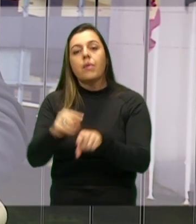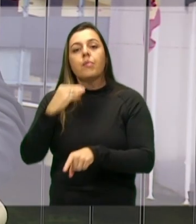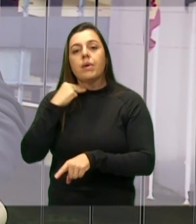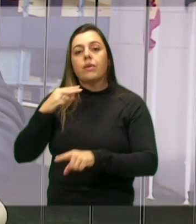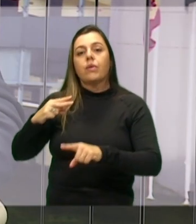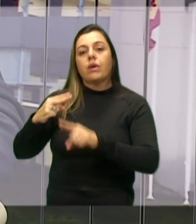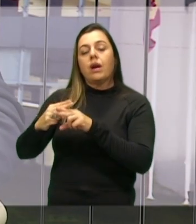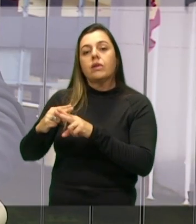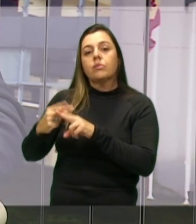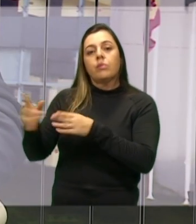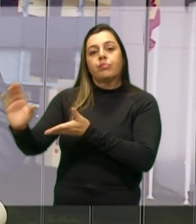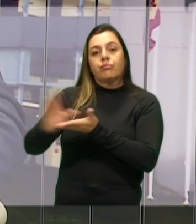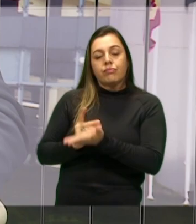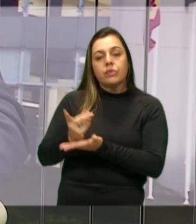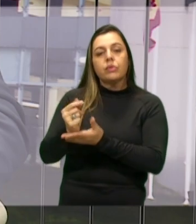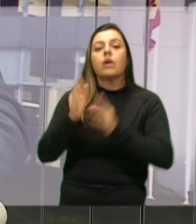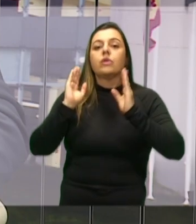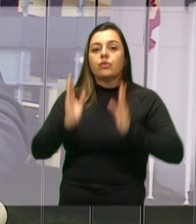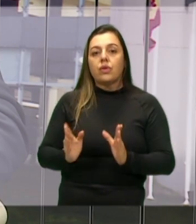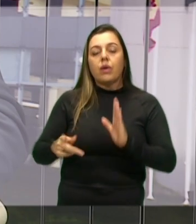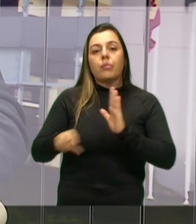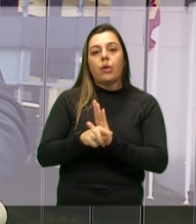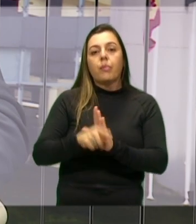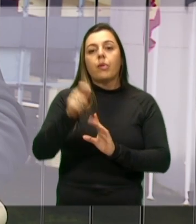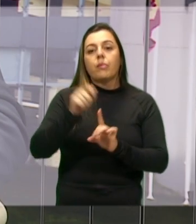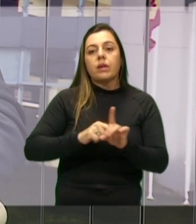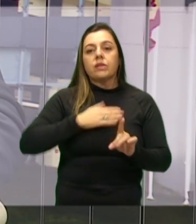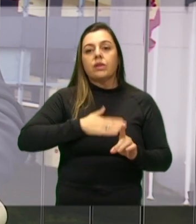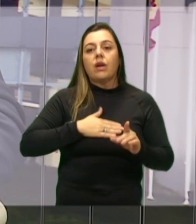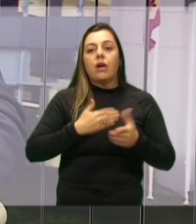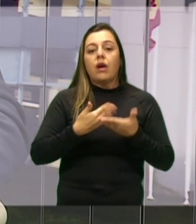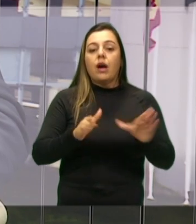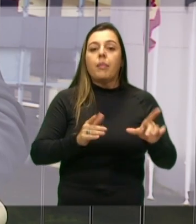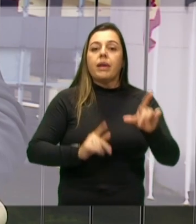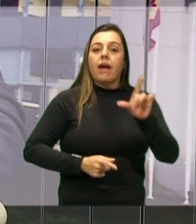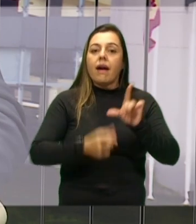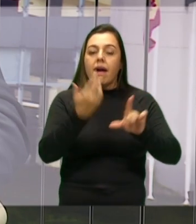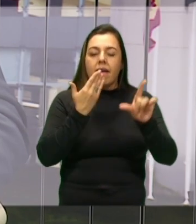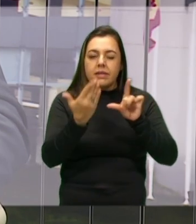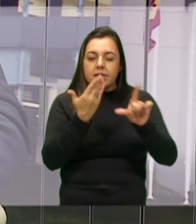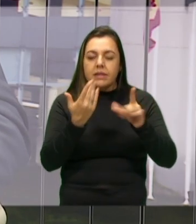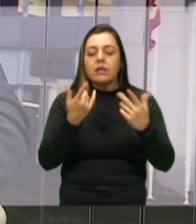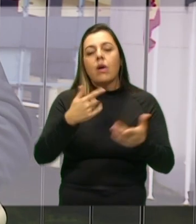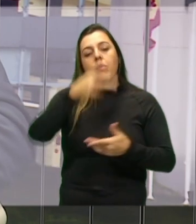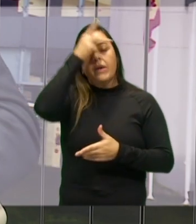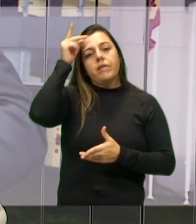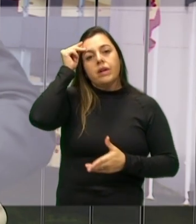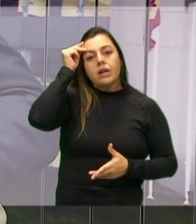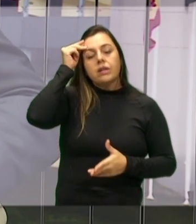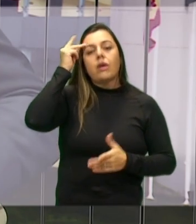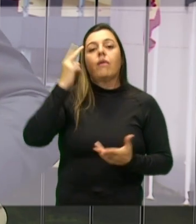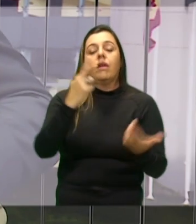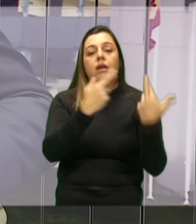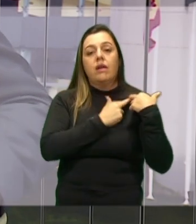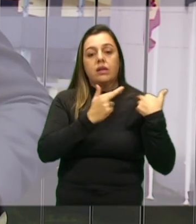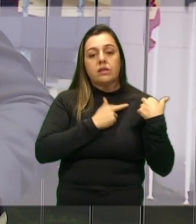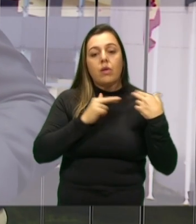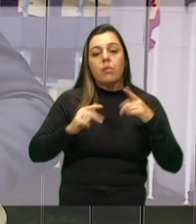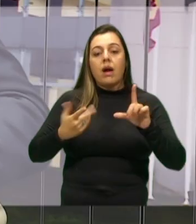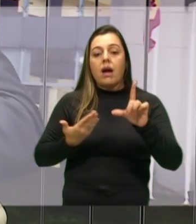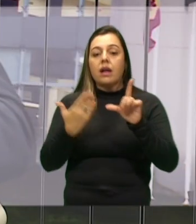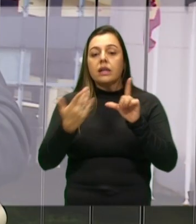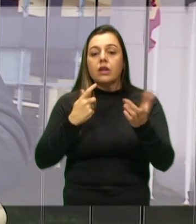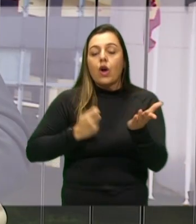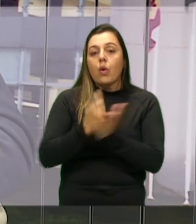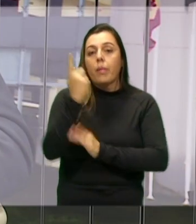Econômica para receber o recurso e já no próprio mês de agosto abrir a licitação. A Prefeitura de Itajaí era a total responsável pela licitação,